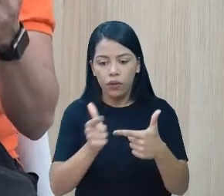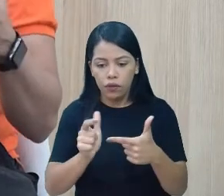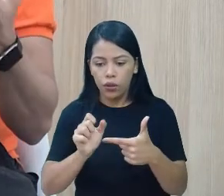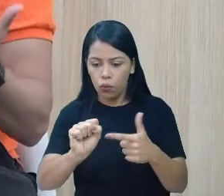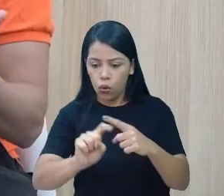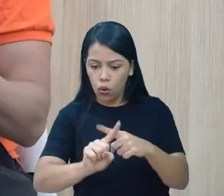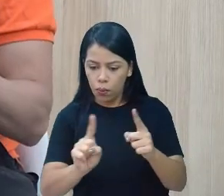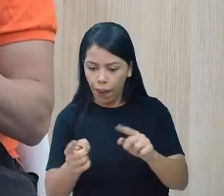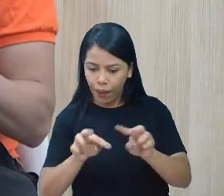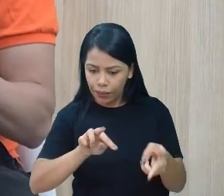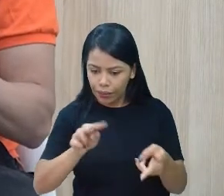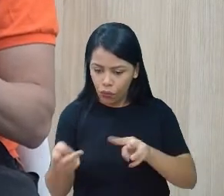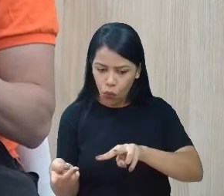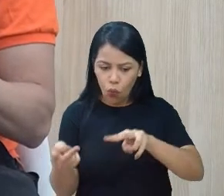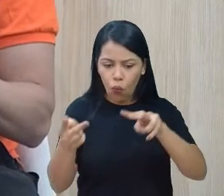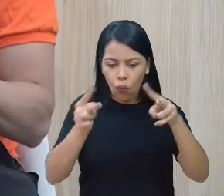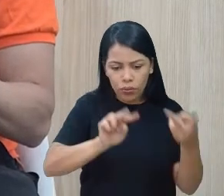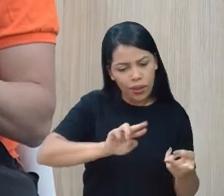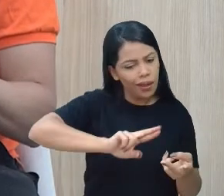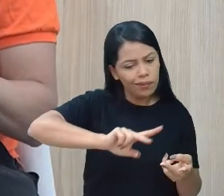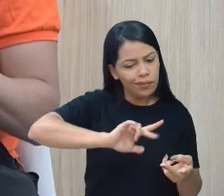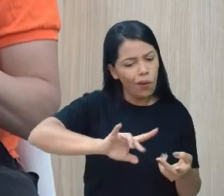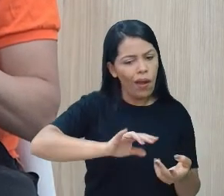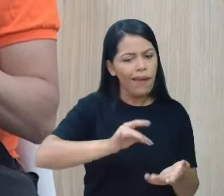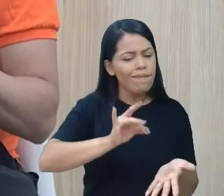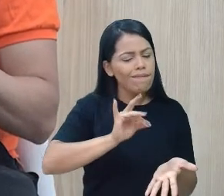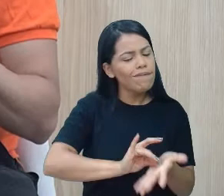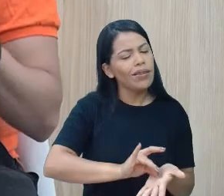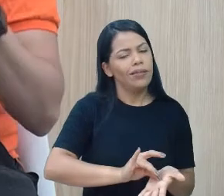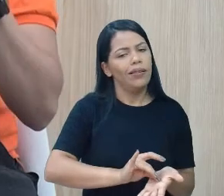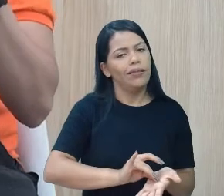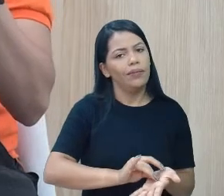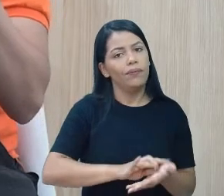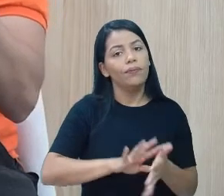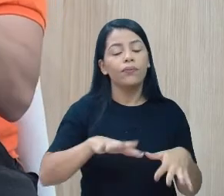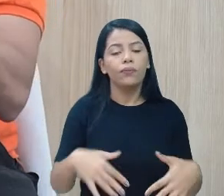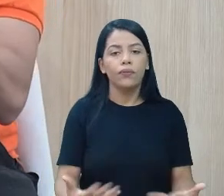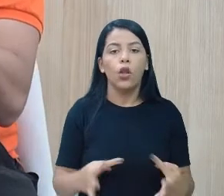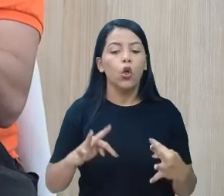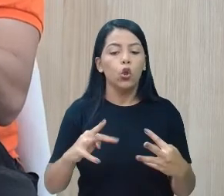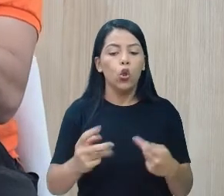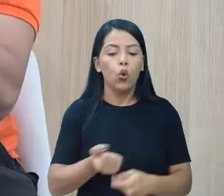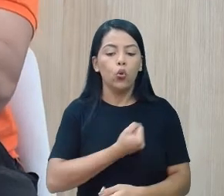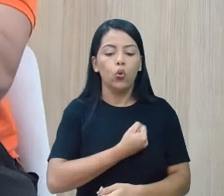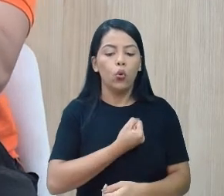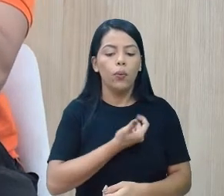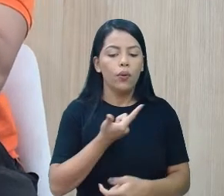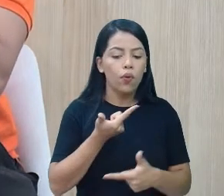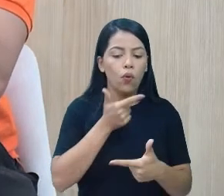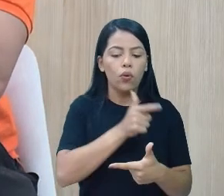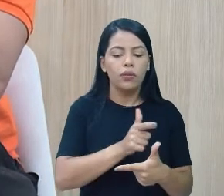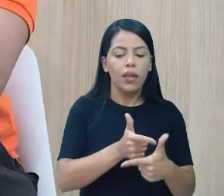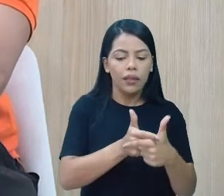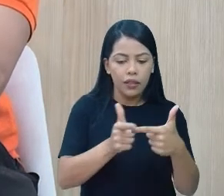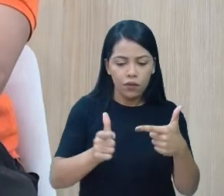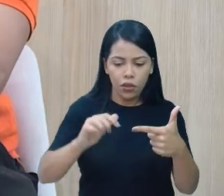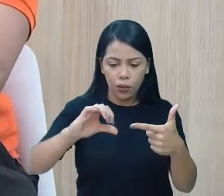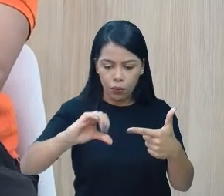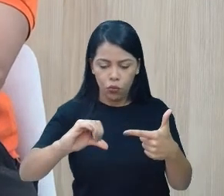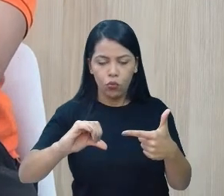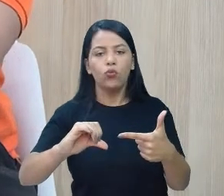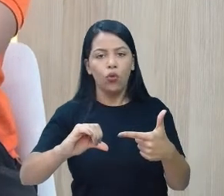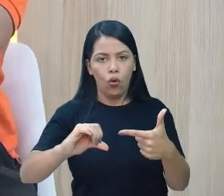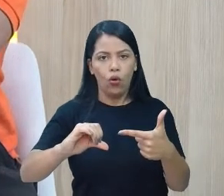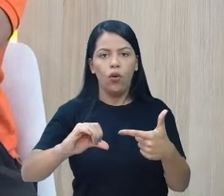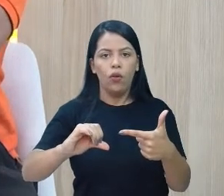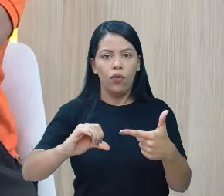o contrário não necessariamente é verdadeiro, tá bom? Então, todo número lá que ele é divisível por 9, automaticamente